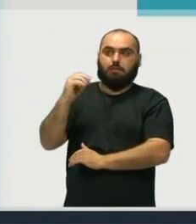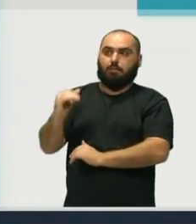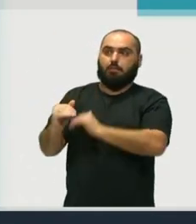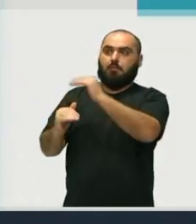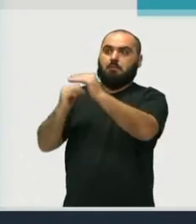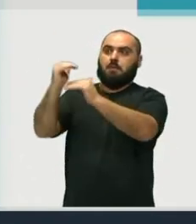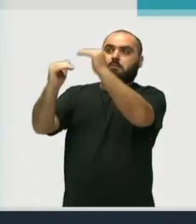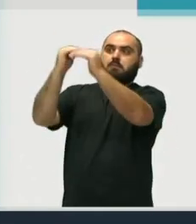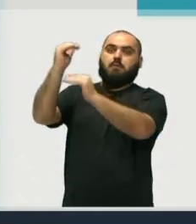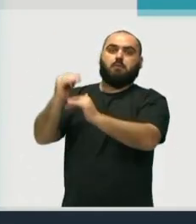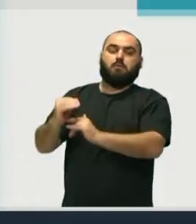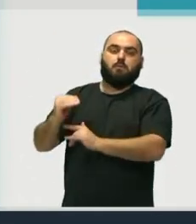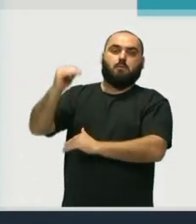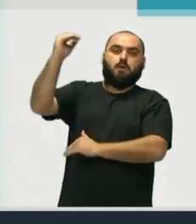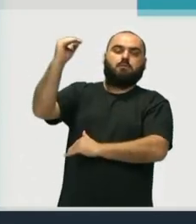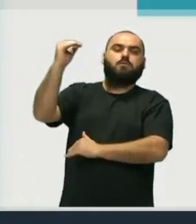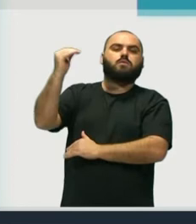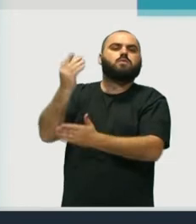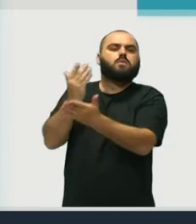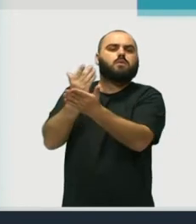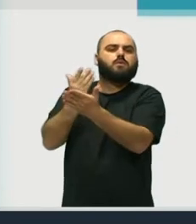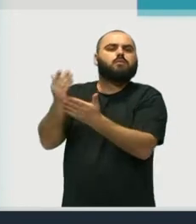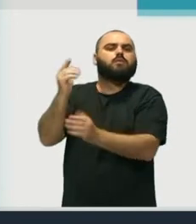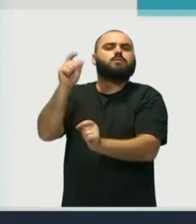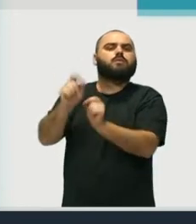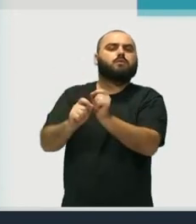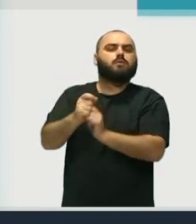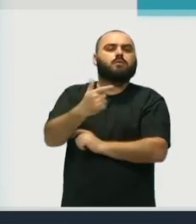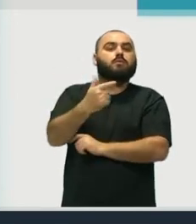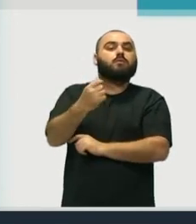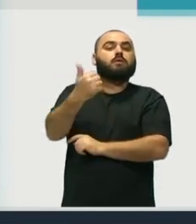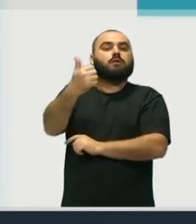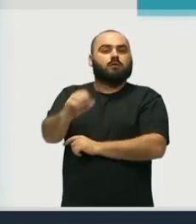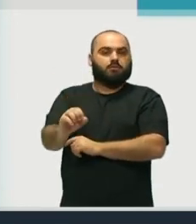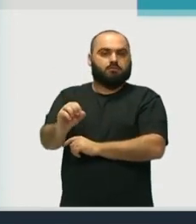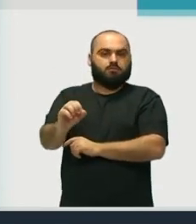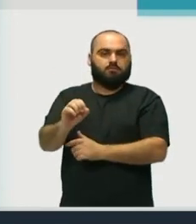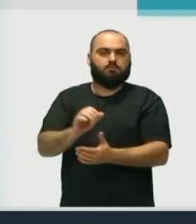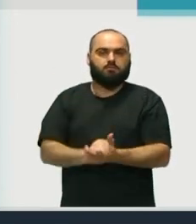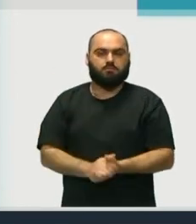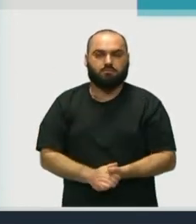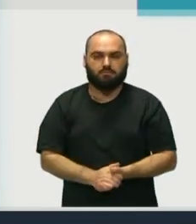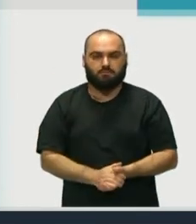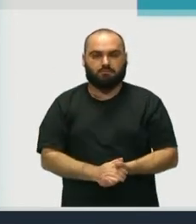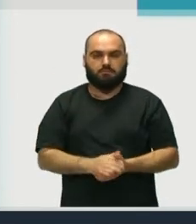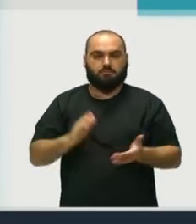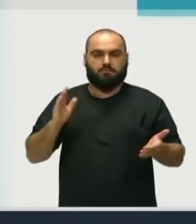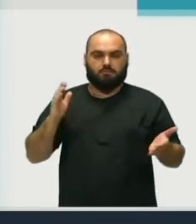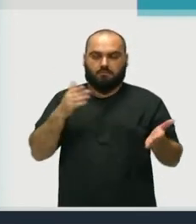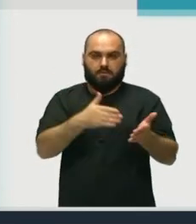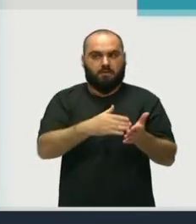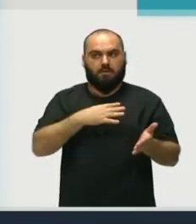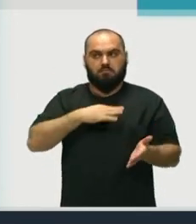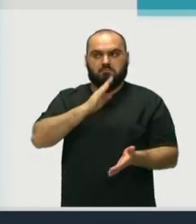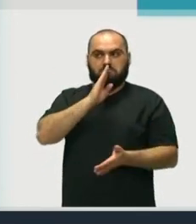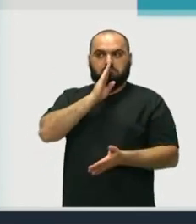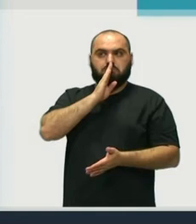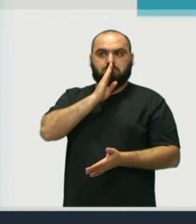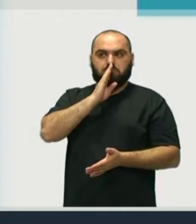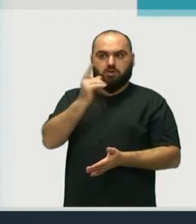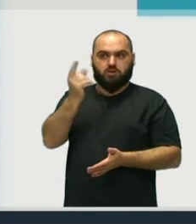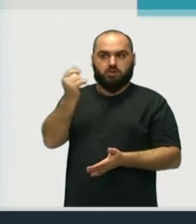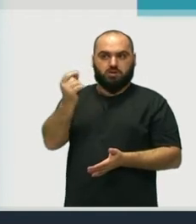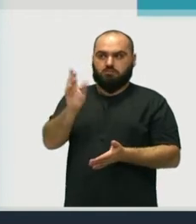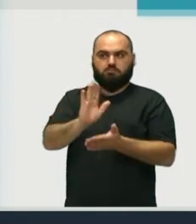15 andares. A construção iniciou-se em 2010. Até agora, não estou omitindo nenhum